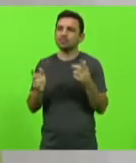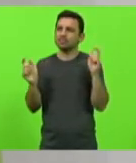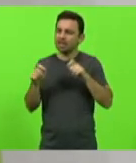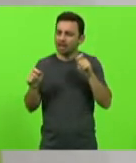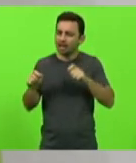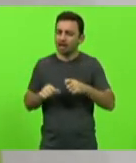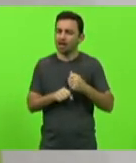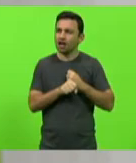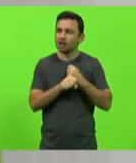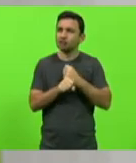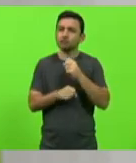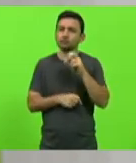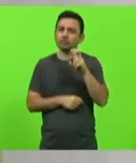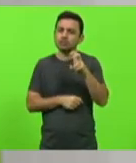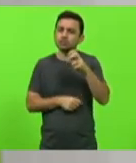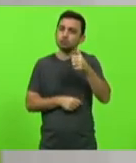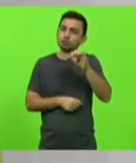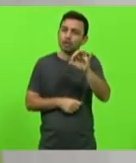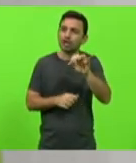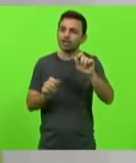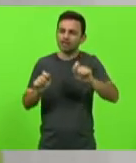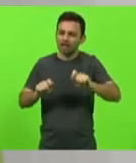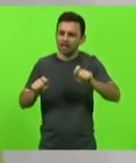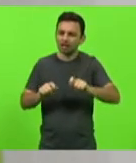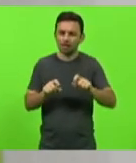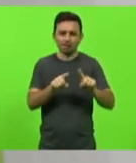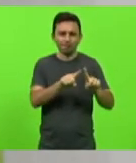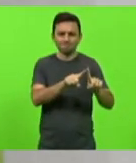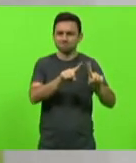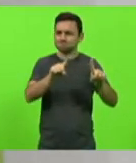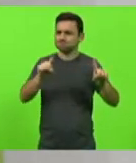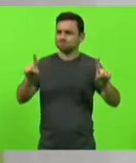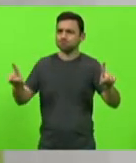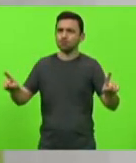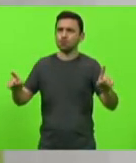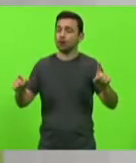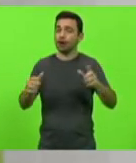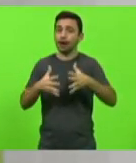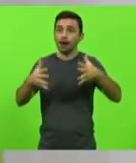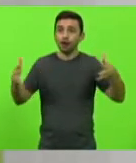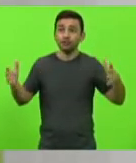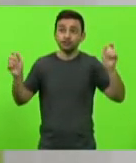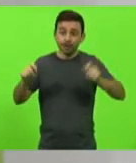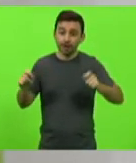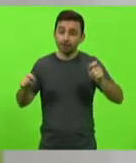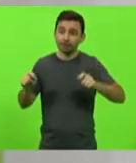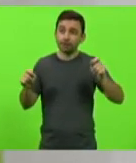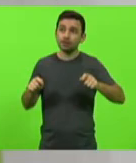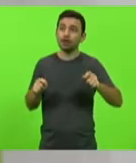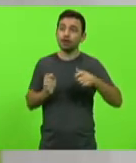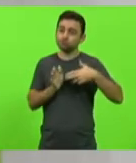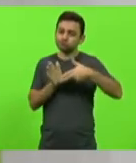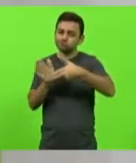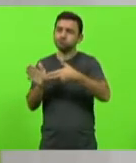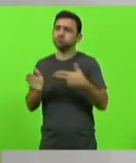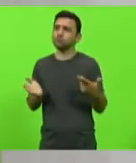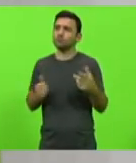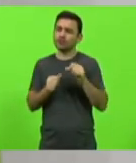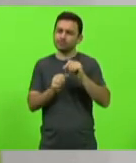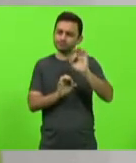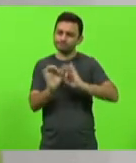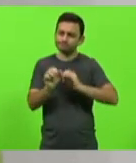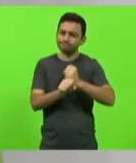anos grandes trajetos de ferrovias no nosso estado para